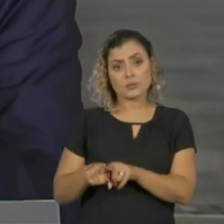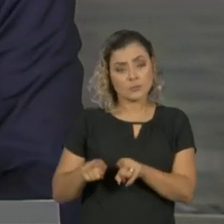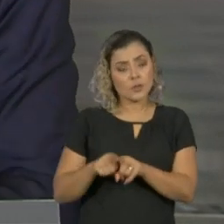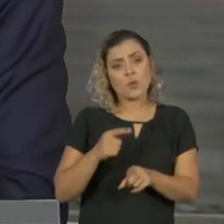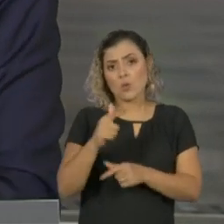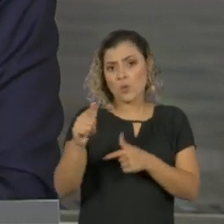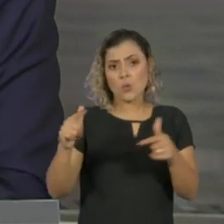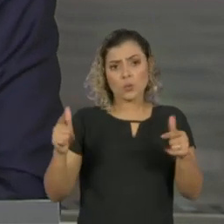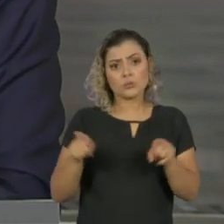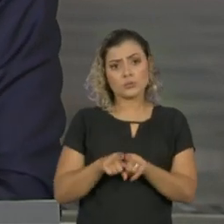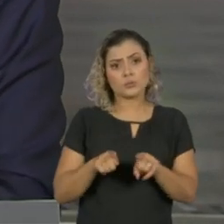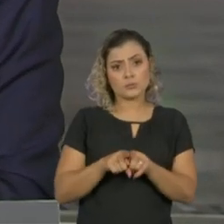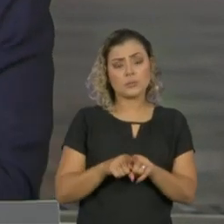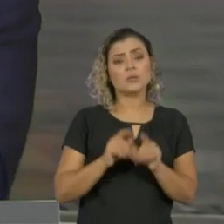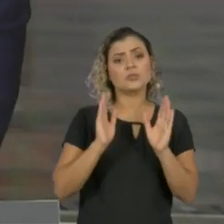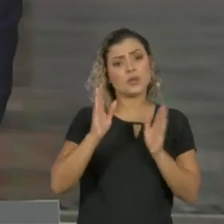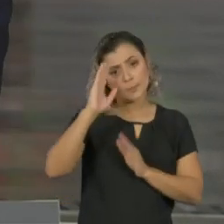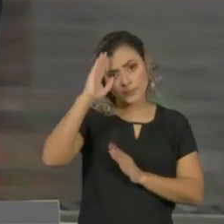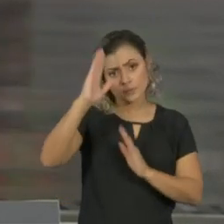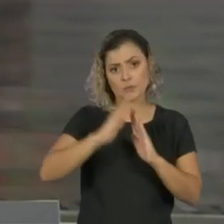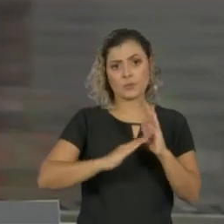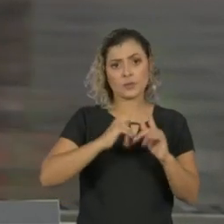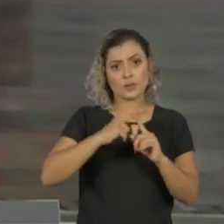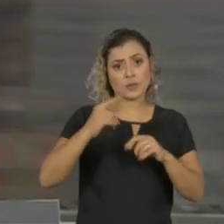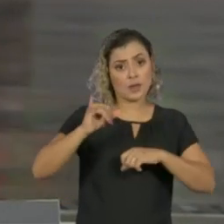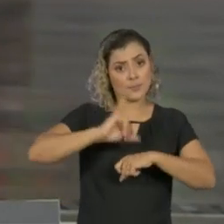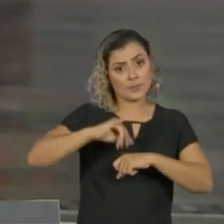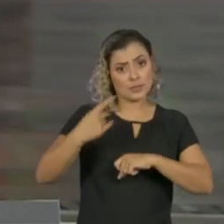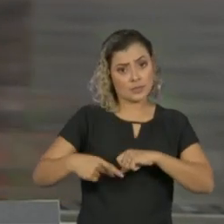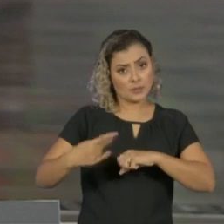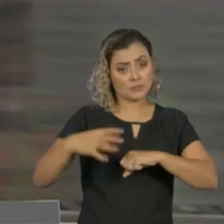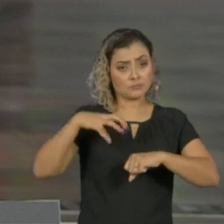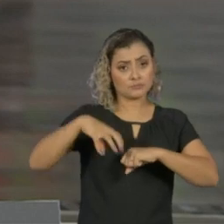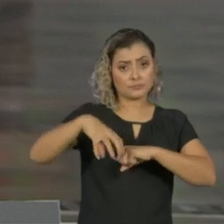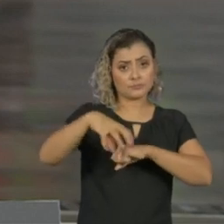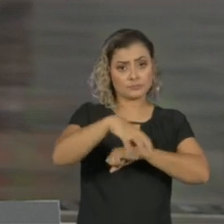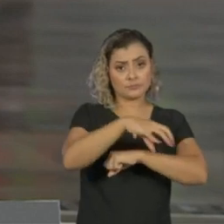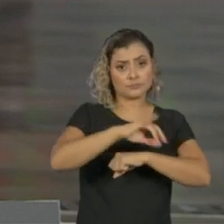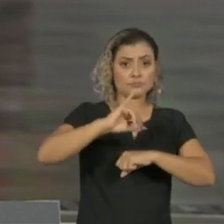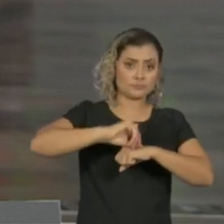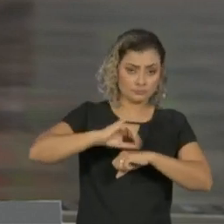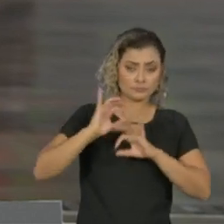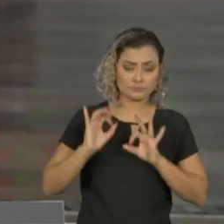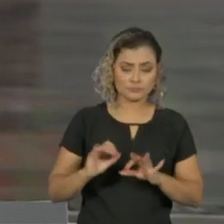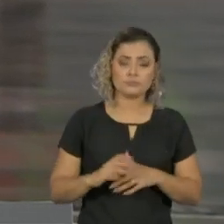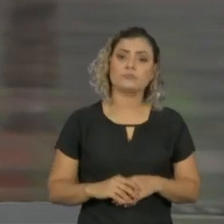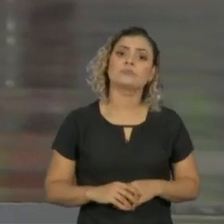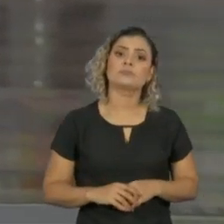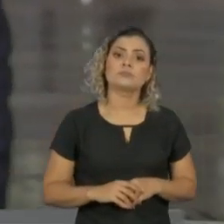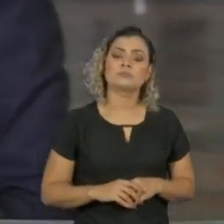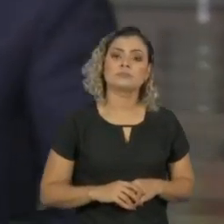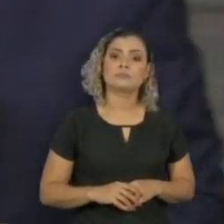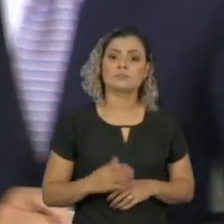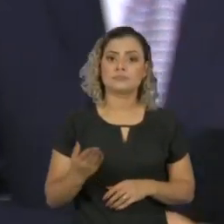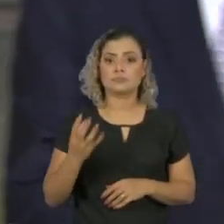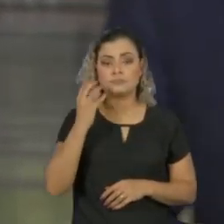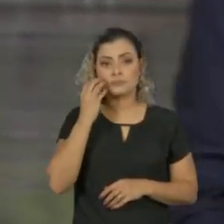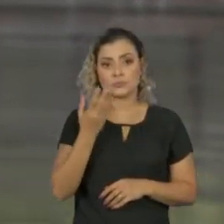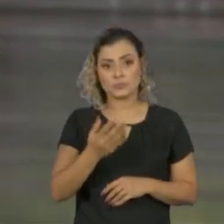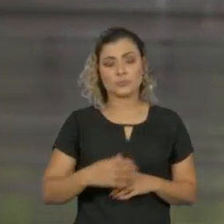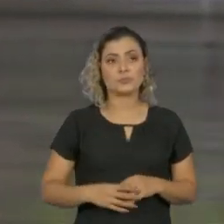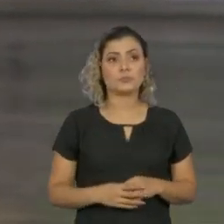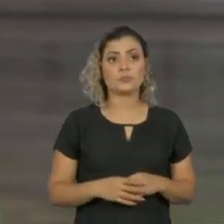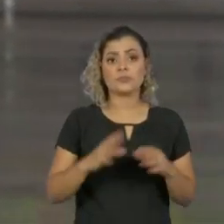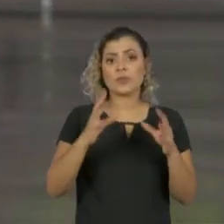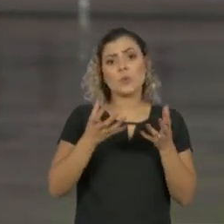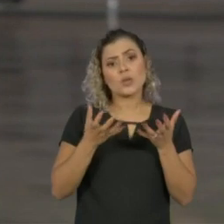todos os grandes templos das principais igrejas estão centrados, estão localizados aqui na capital de São Paulo. Bruno. Eu queria,